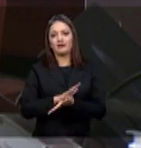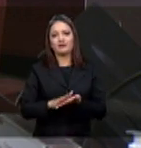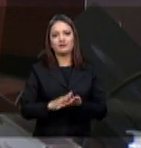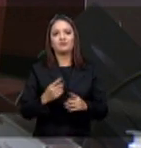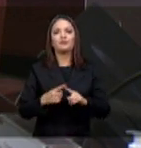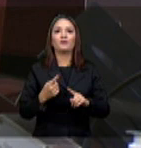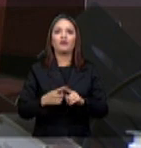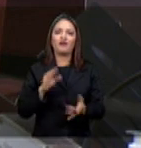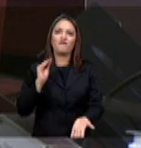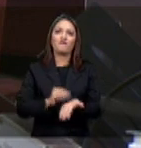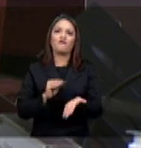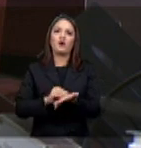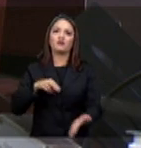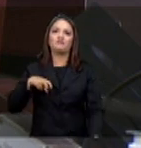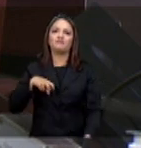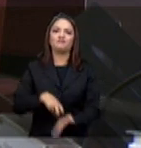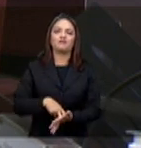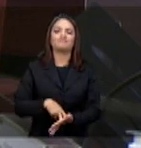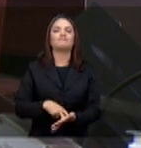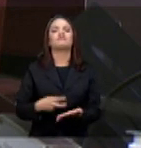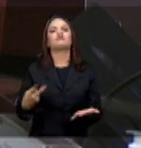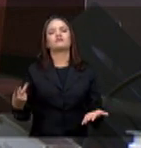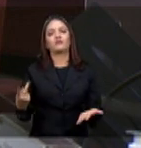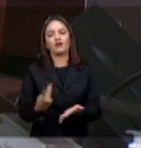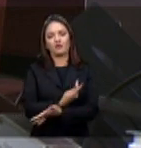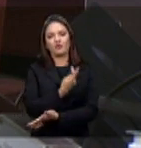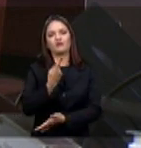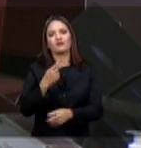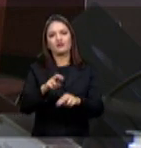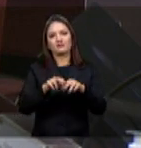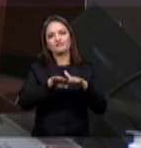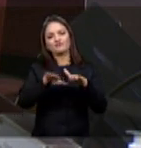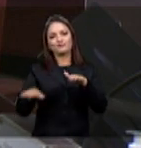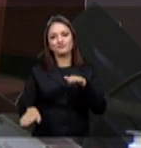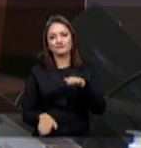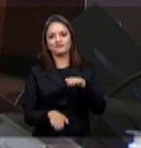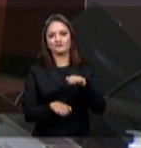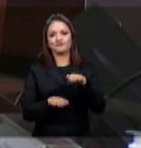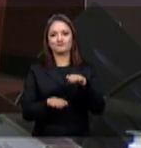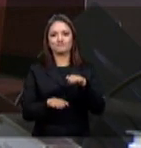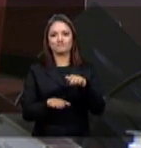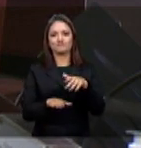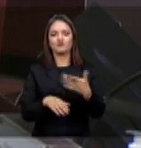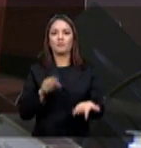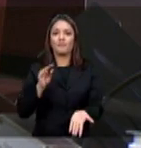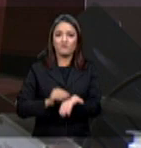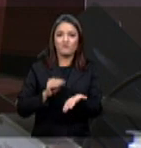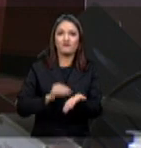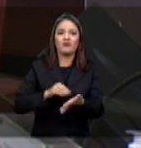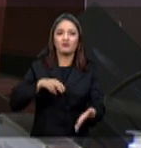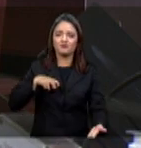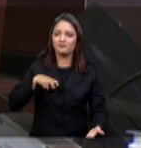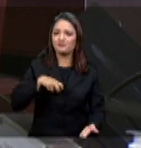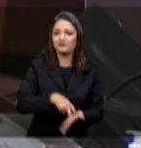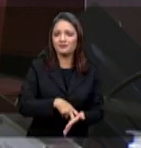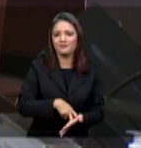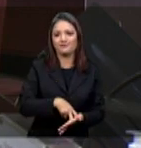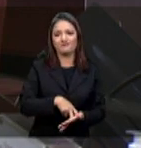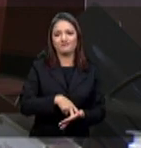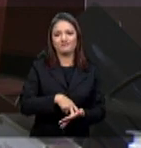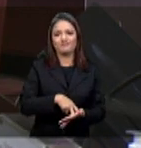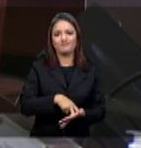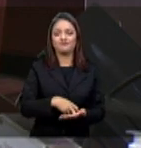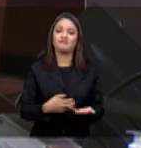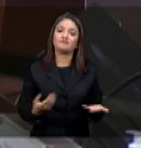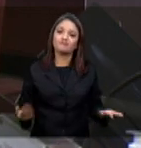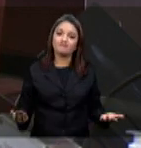é A Outra Face da desigualdade a impunidade e a outra faz da desigualdade